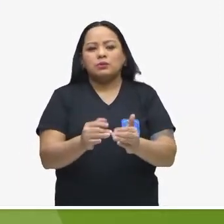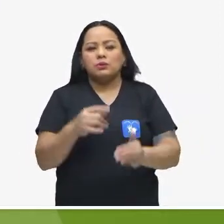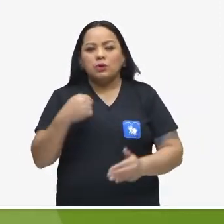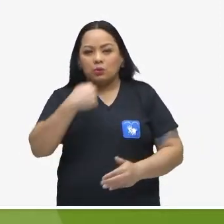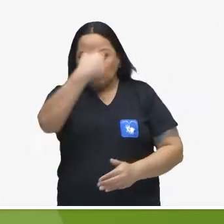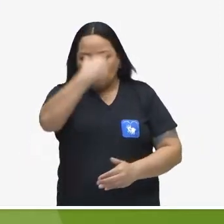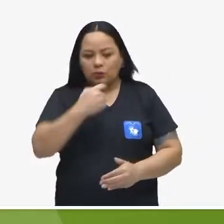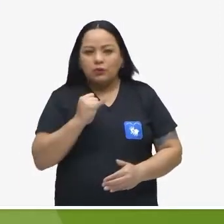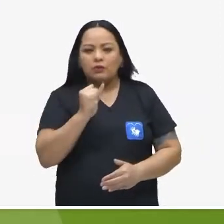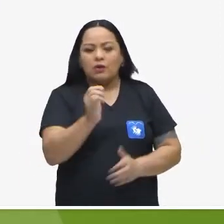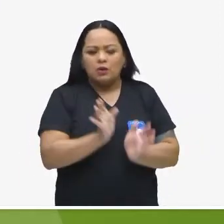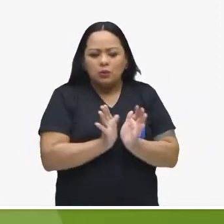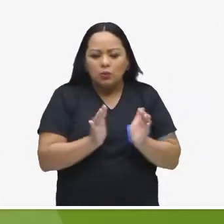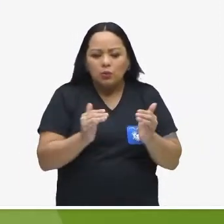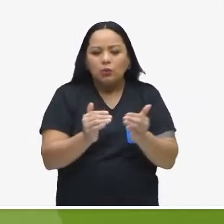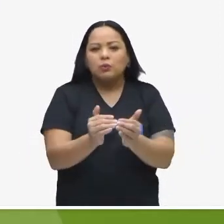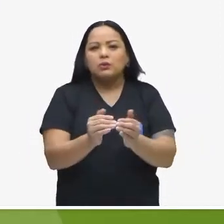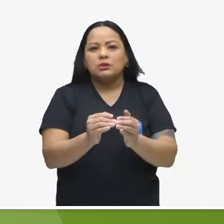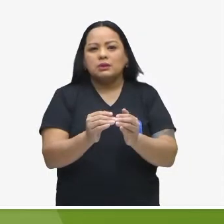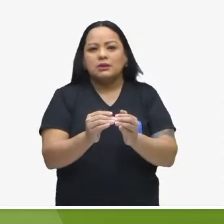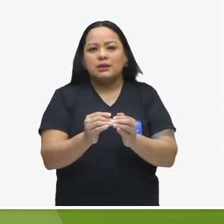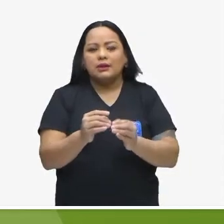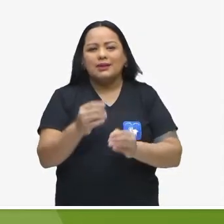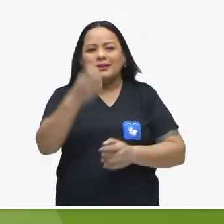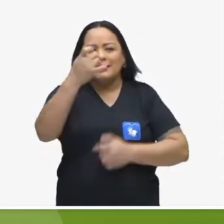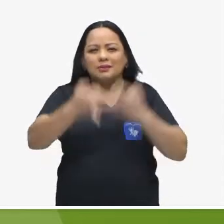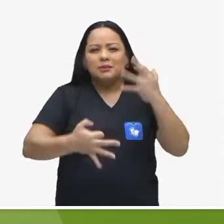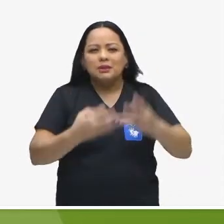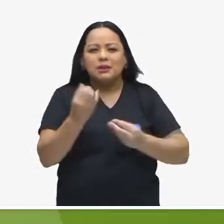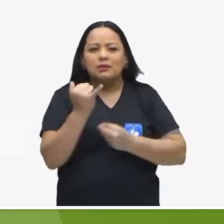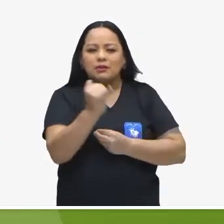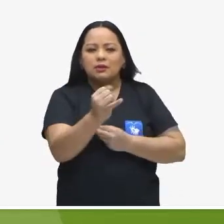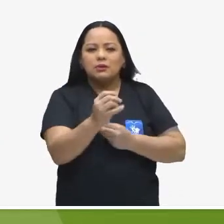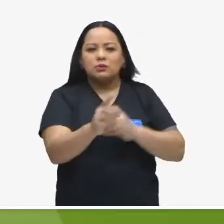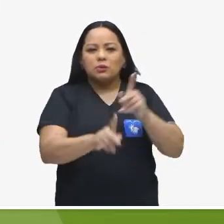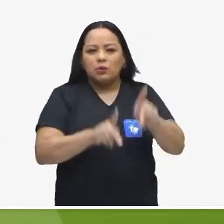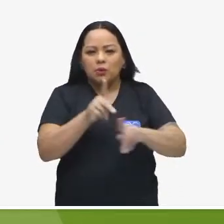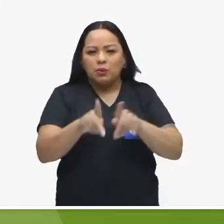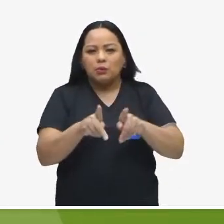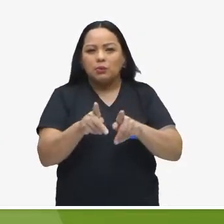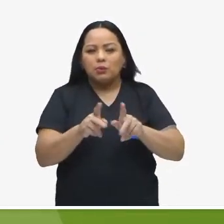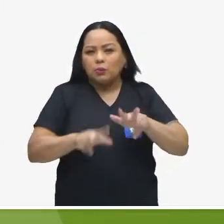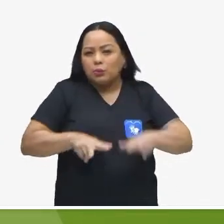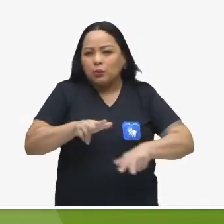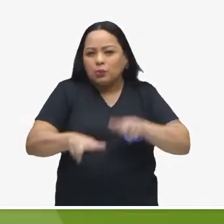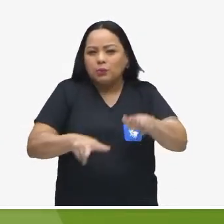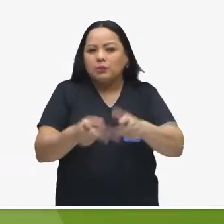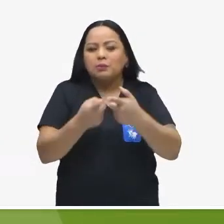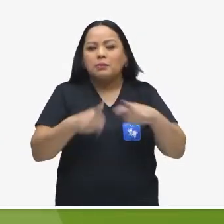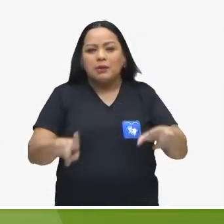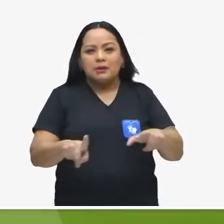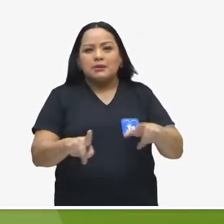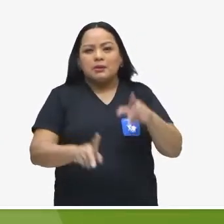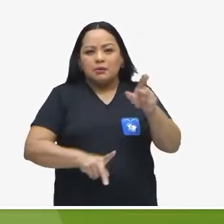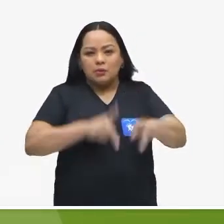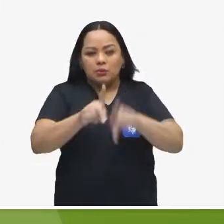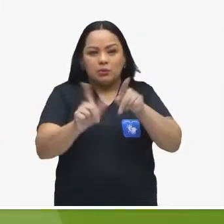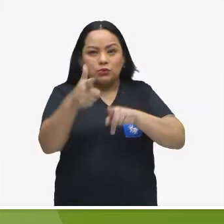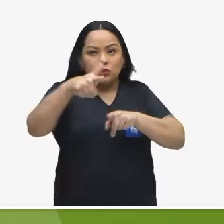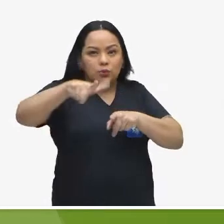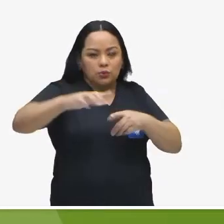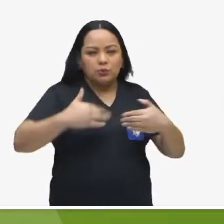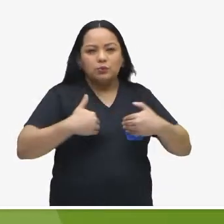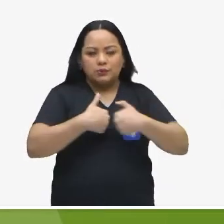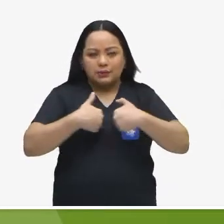em comunidade, é que eu estou falando em a população dos pinguins, mas a população de outros